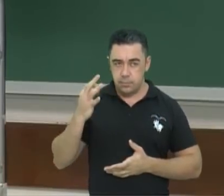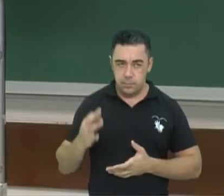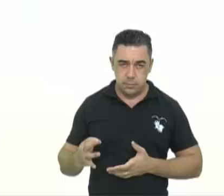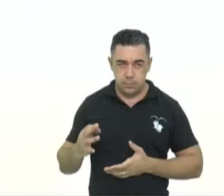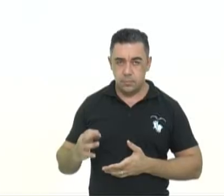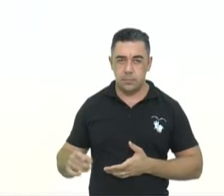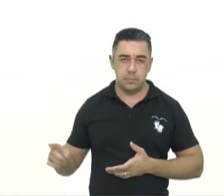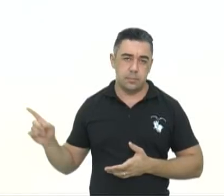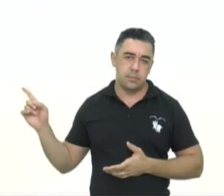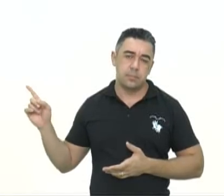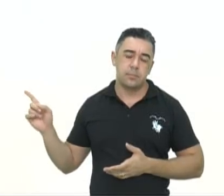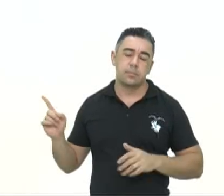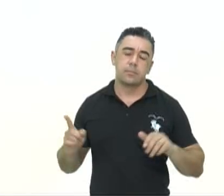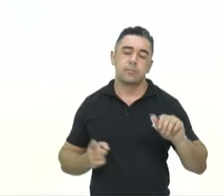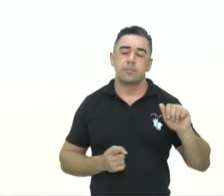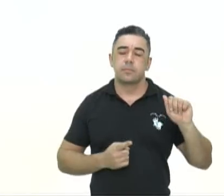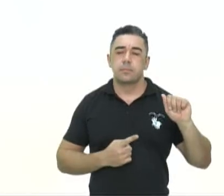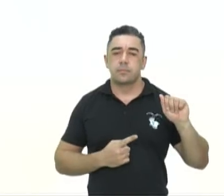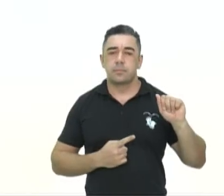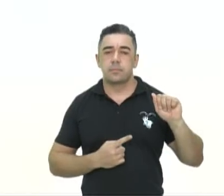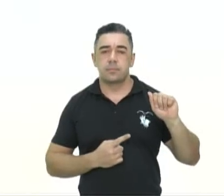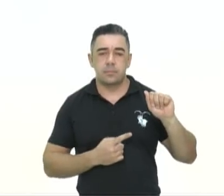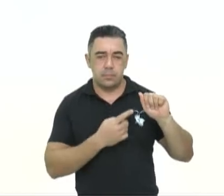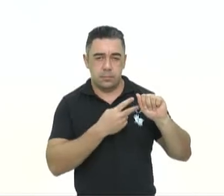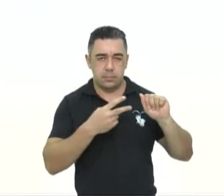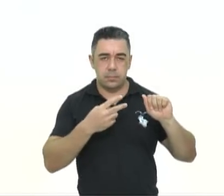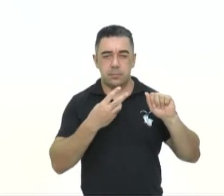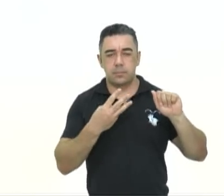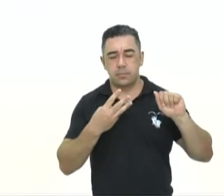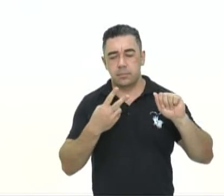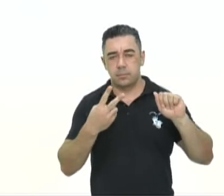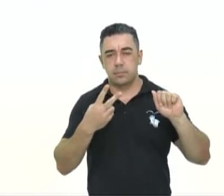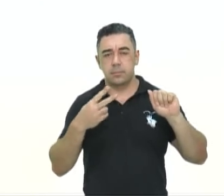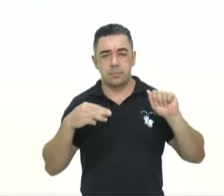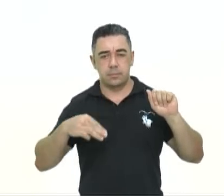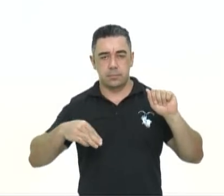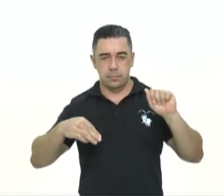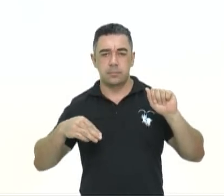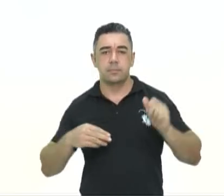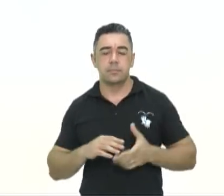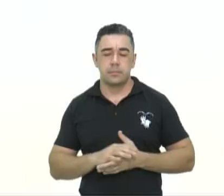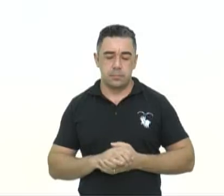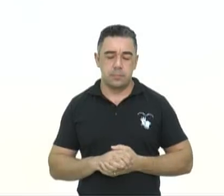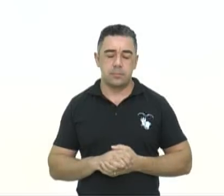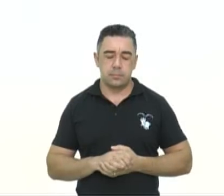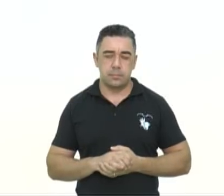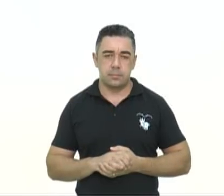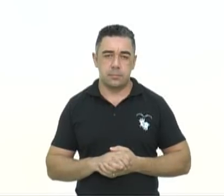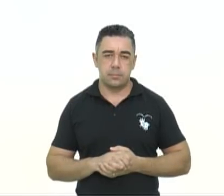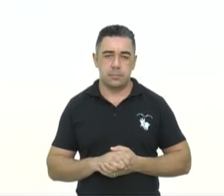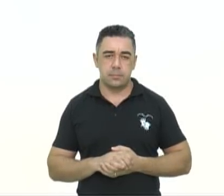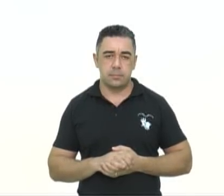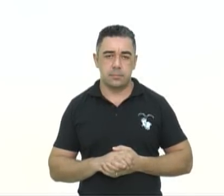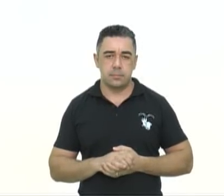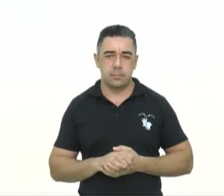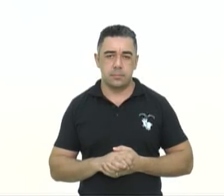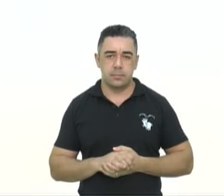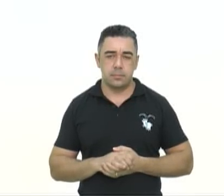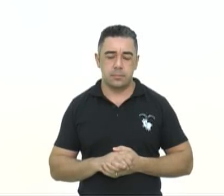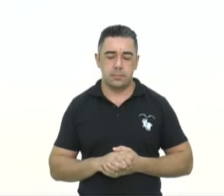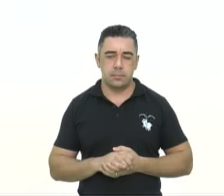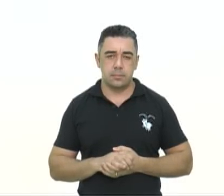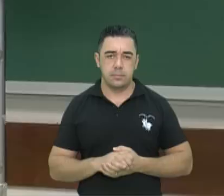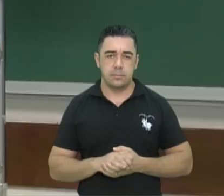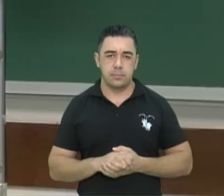Então, de acordo com o enunciado da questão, né, eu tenho letra A,